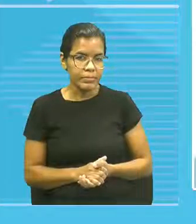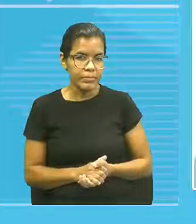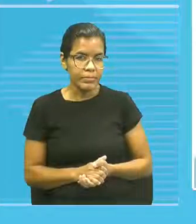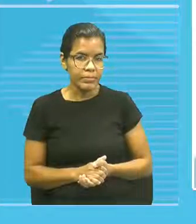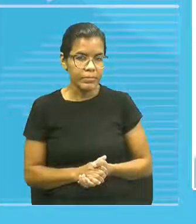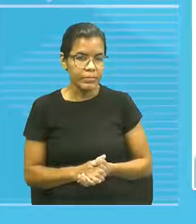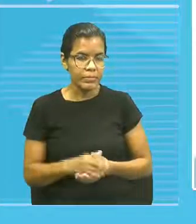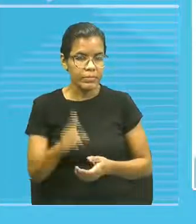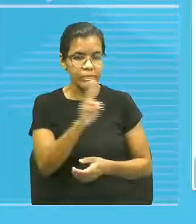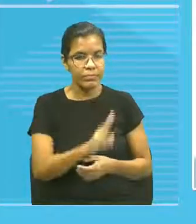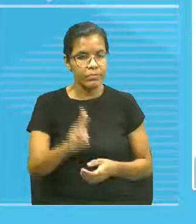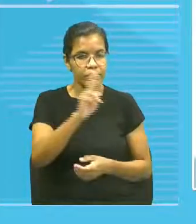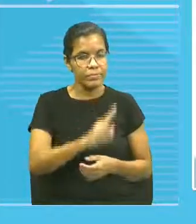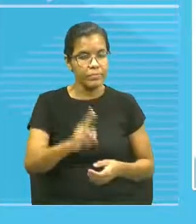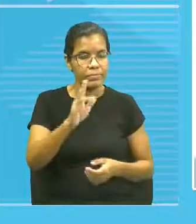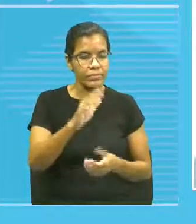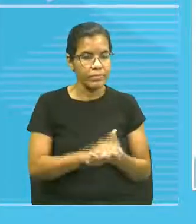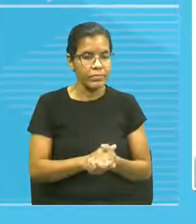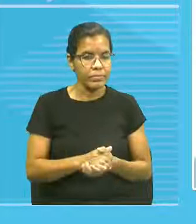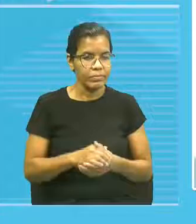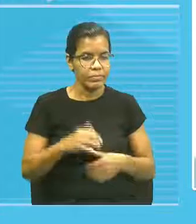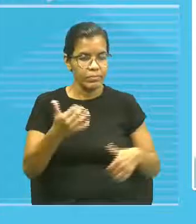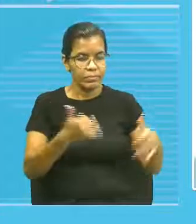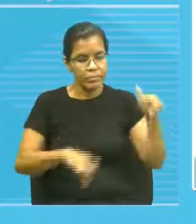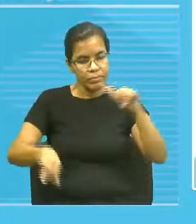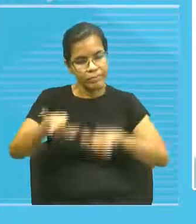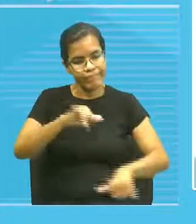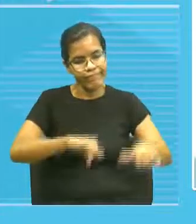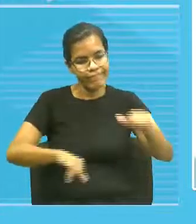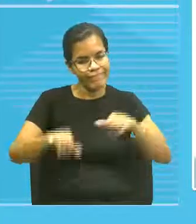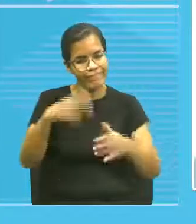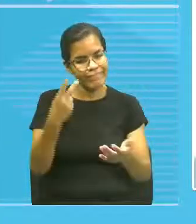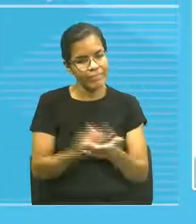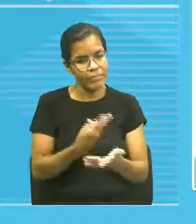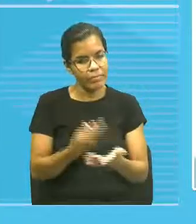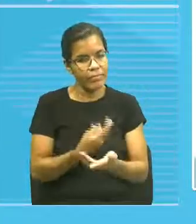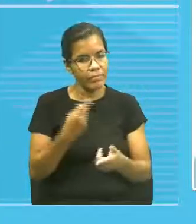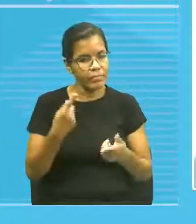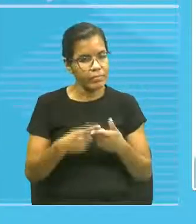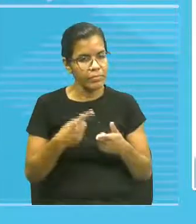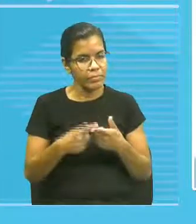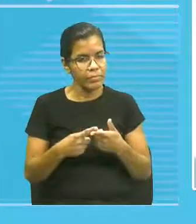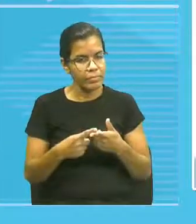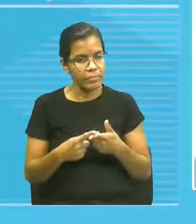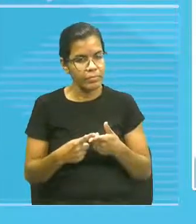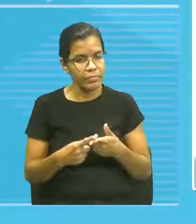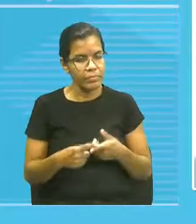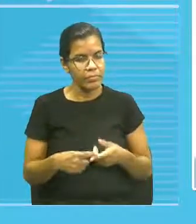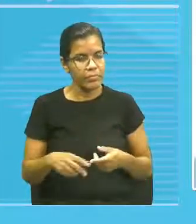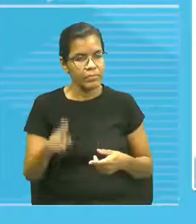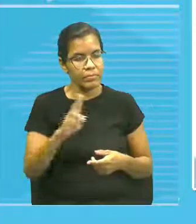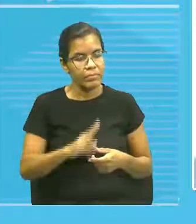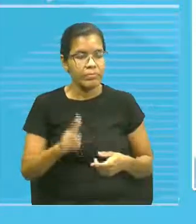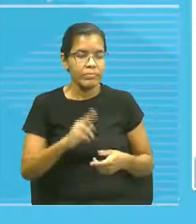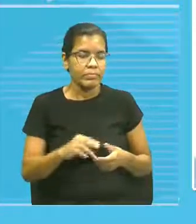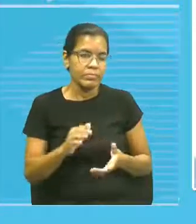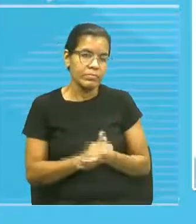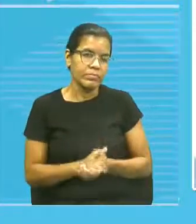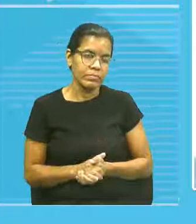a gente está usando o termo quimicamente errado. Porque, veja bem, a gente está usando senso comum,